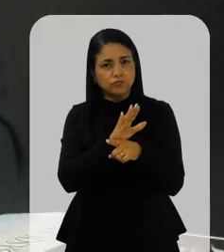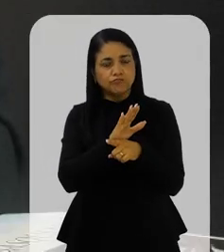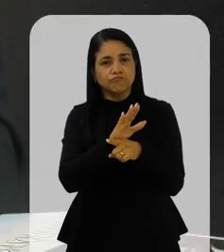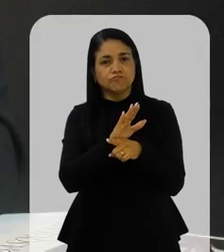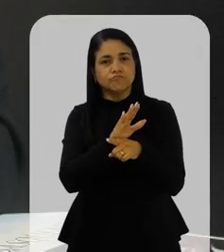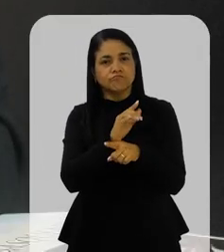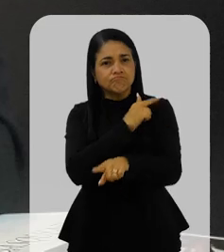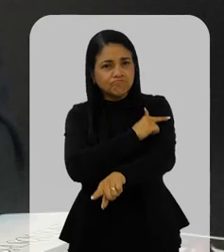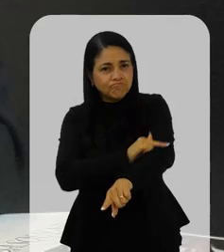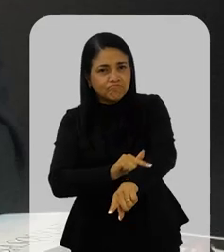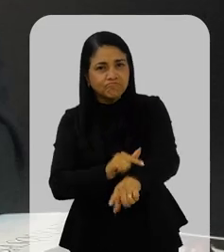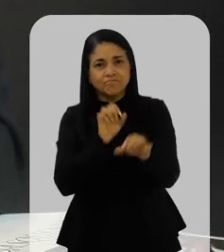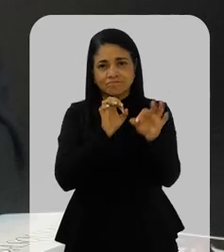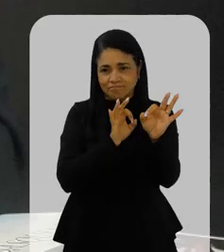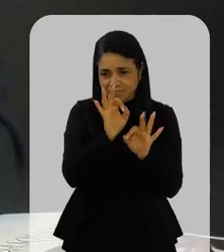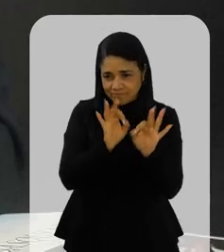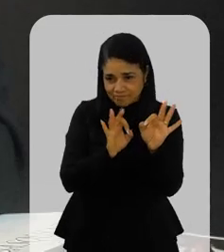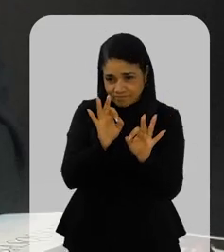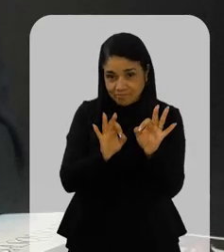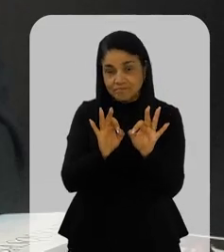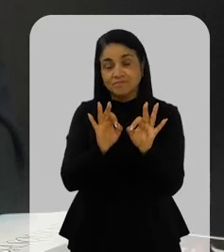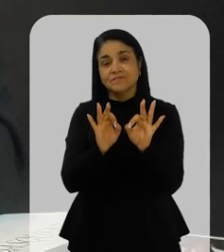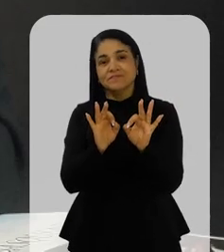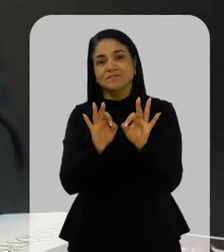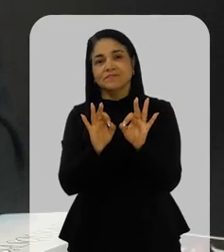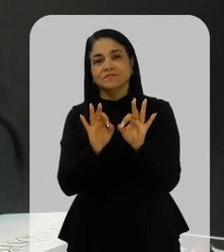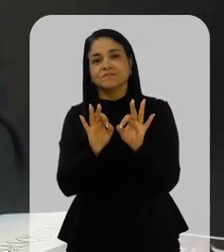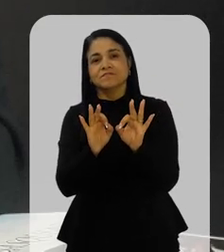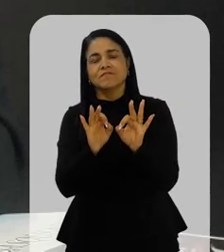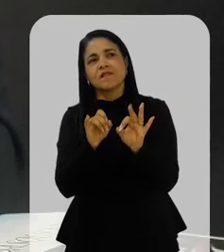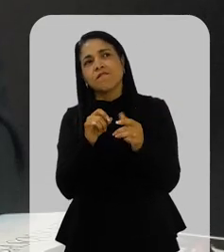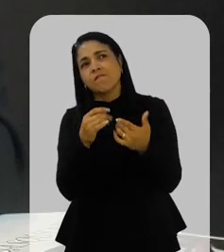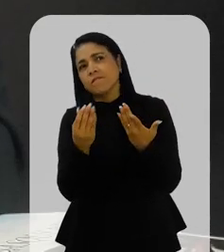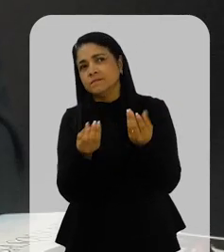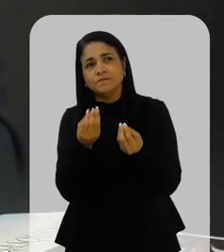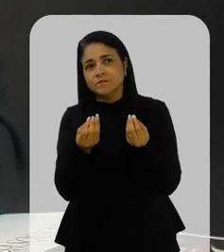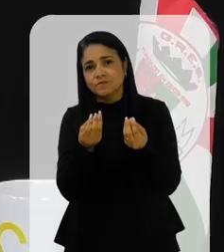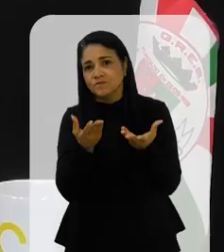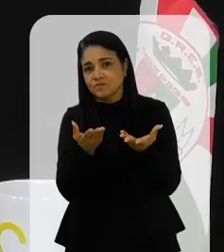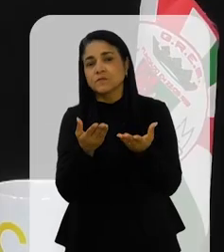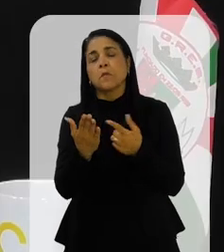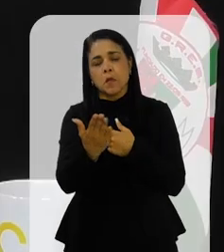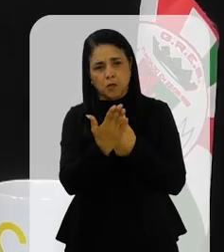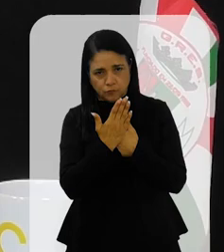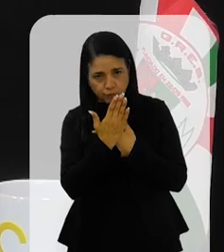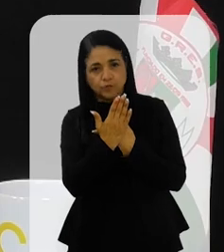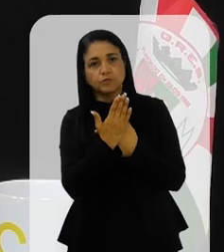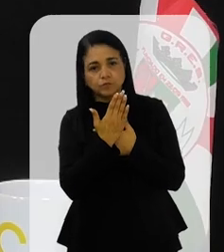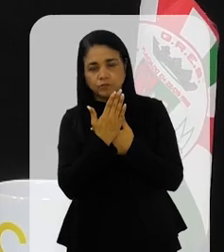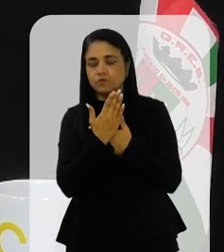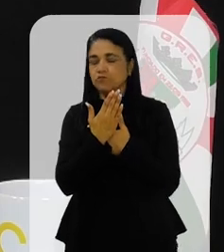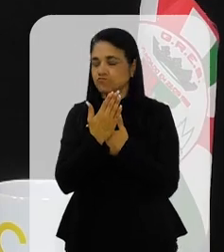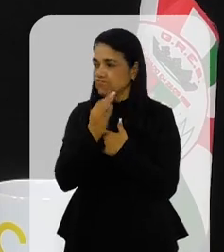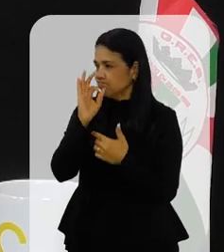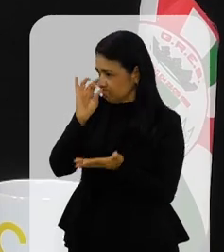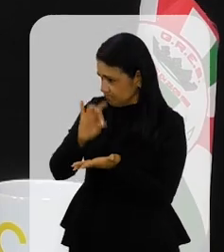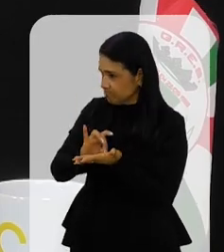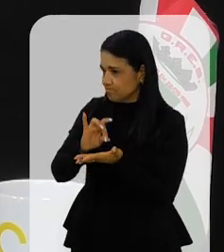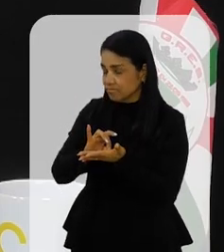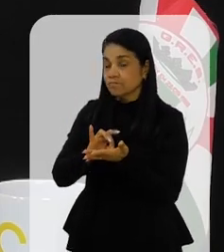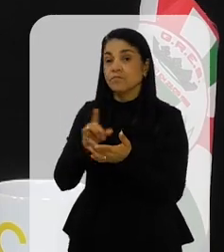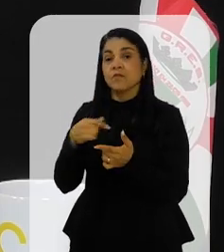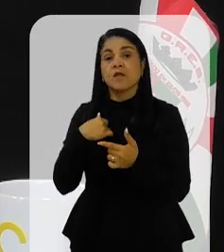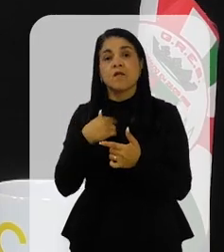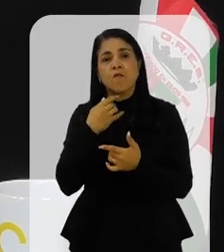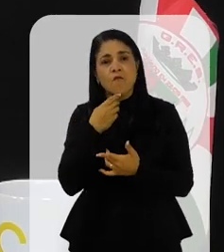da organização, do alinhamento e da... Me ajudou muito, né? Eu costumo dizer, né, que